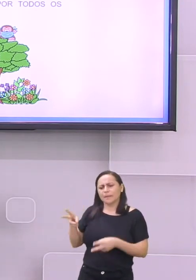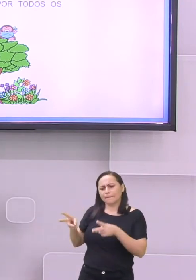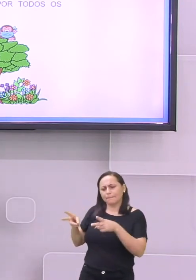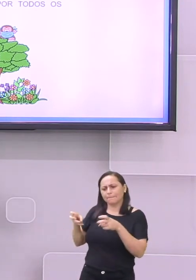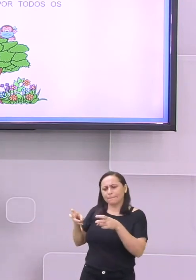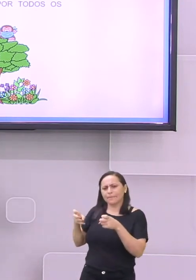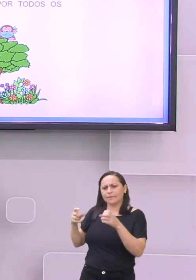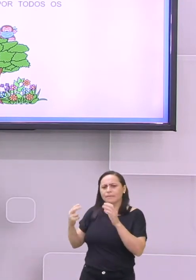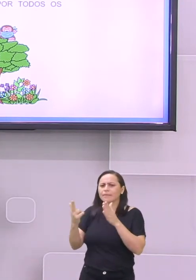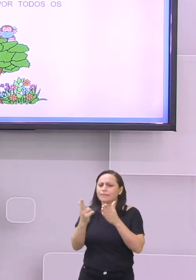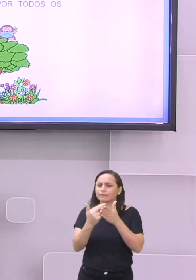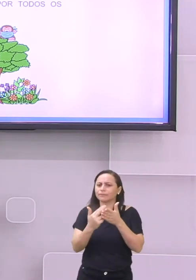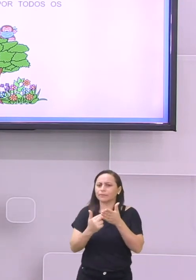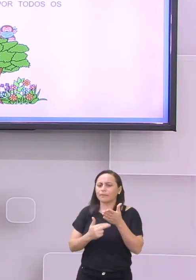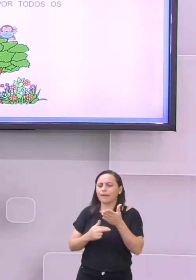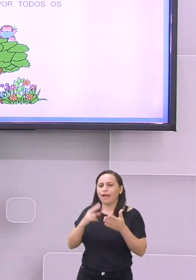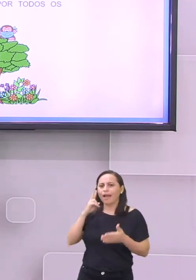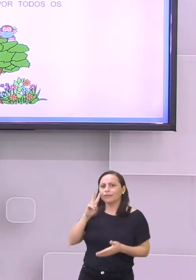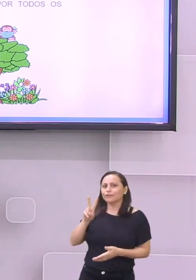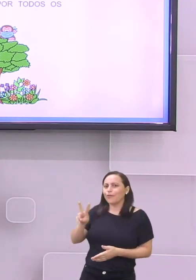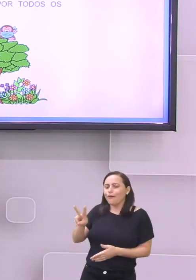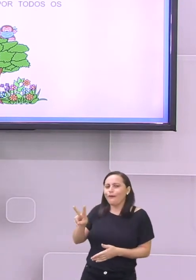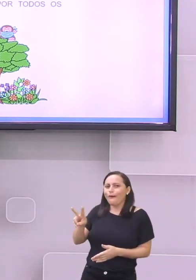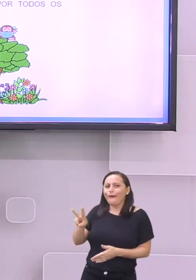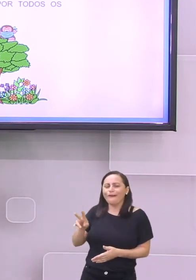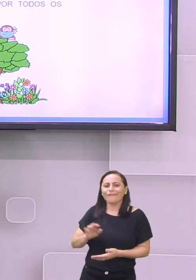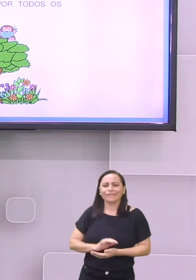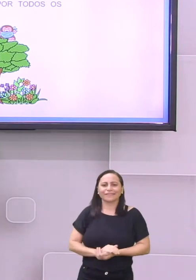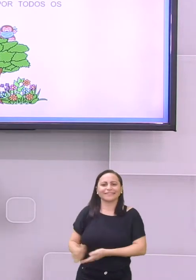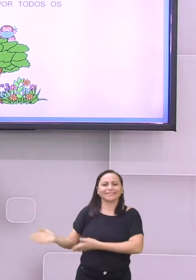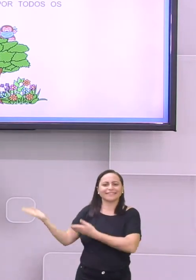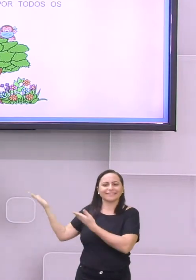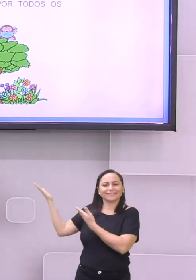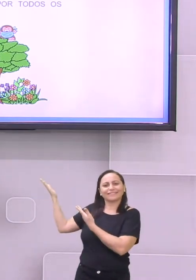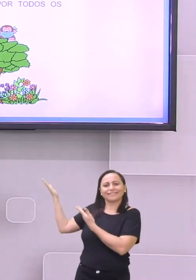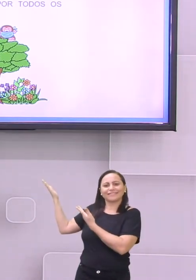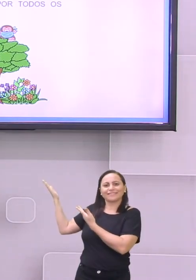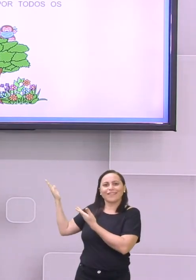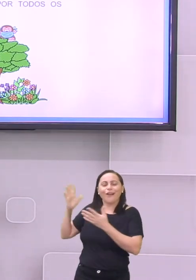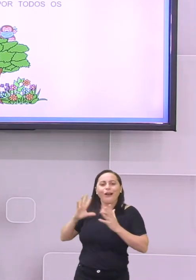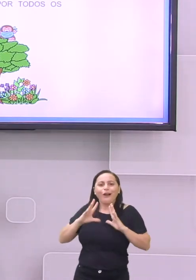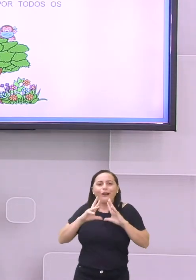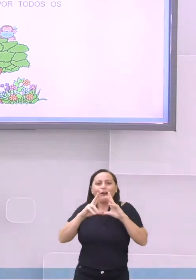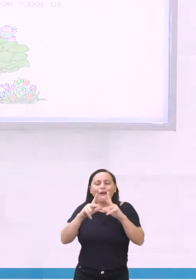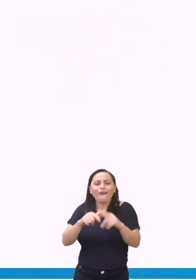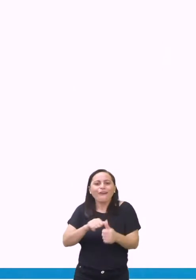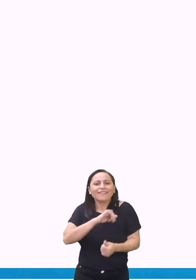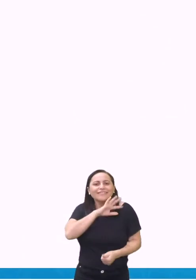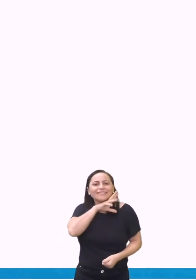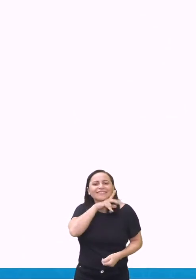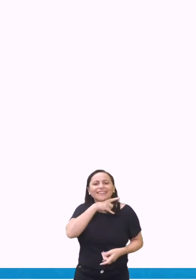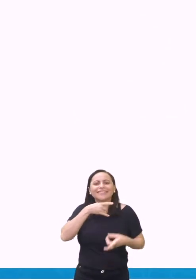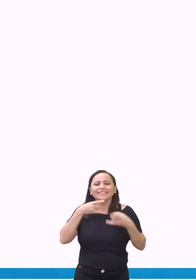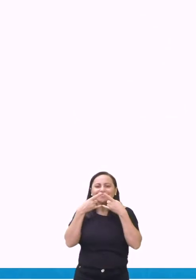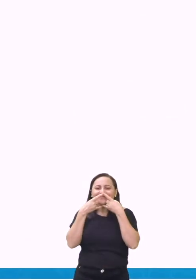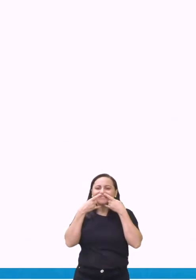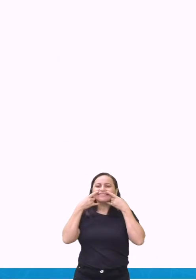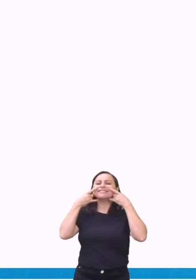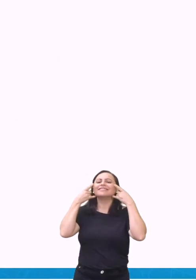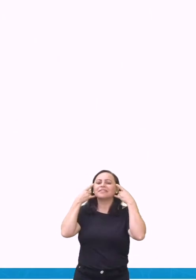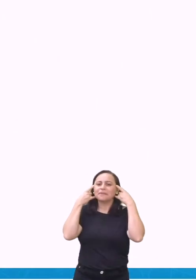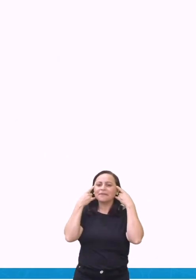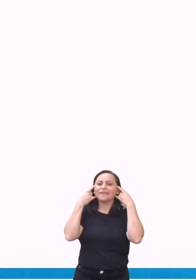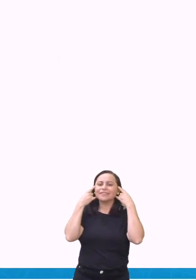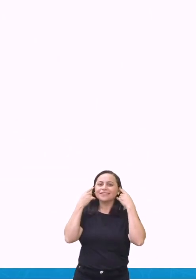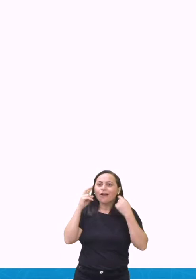imagem. Gente, todos os animaizinhos com a máscara, eles ficaram realmente... Veja,